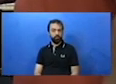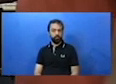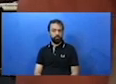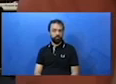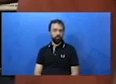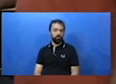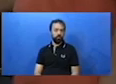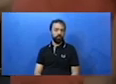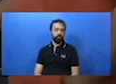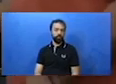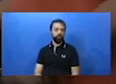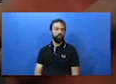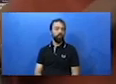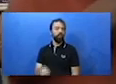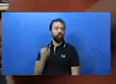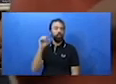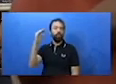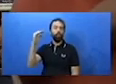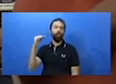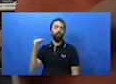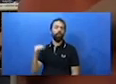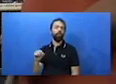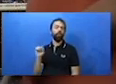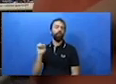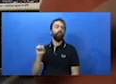estrofes, pertencem à cultura popular.